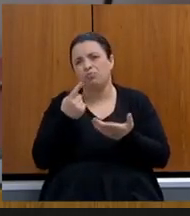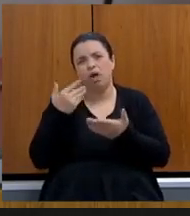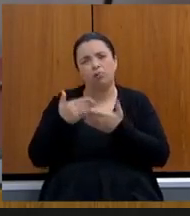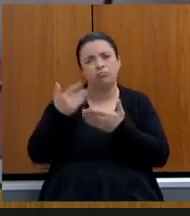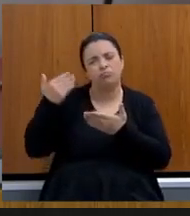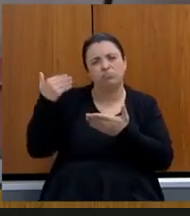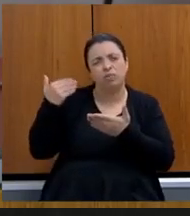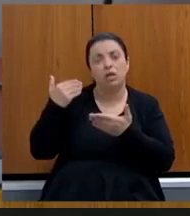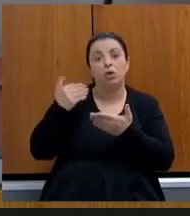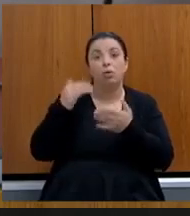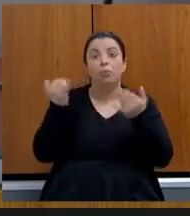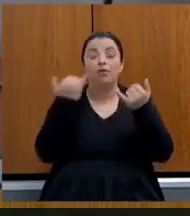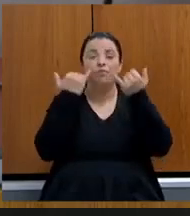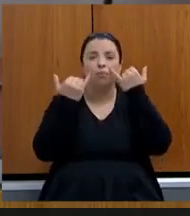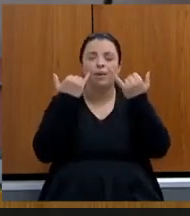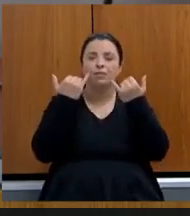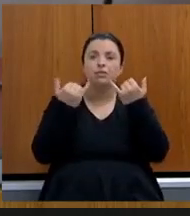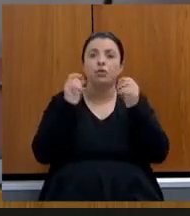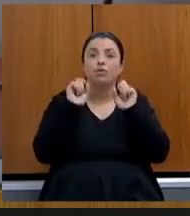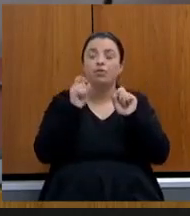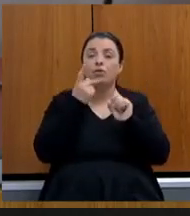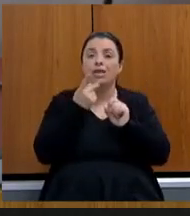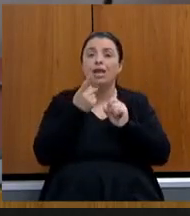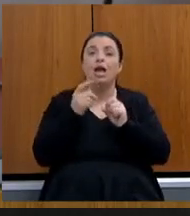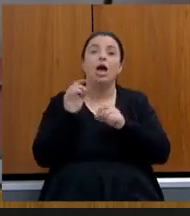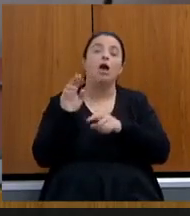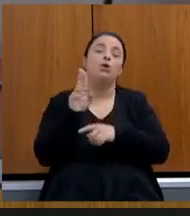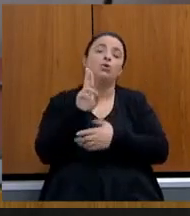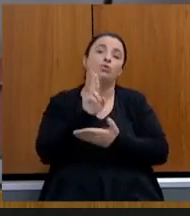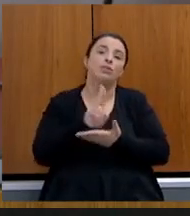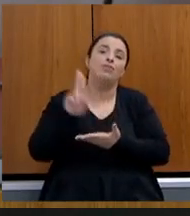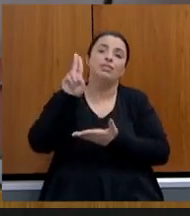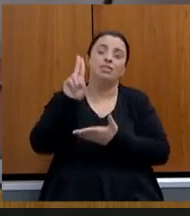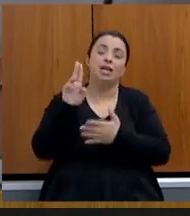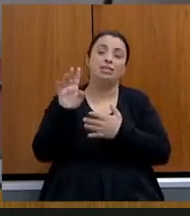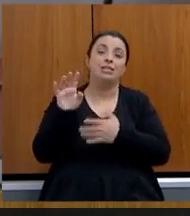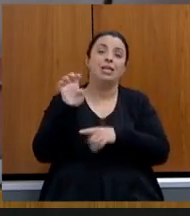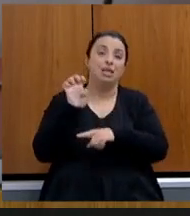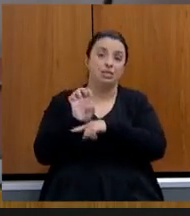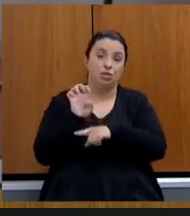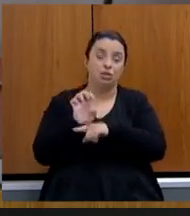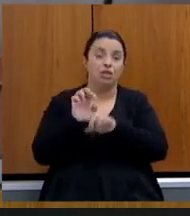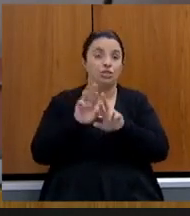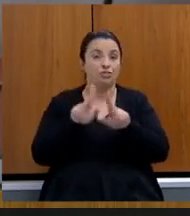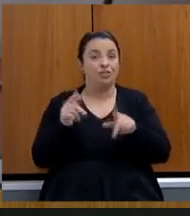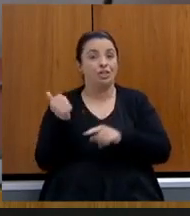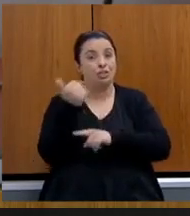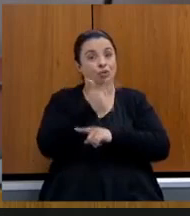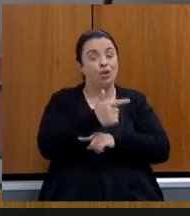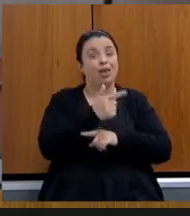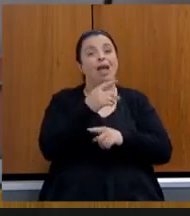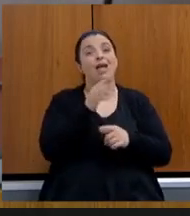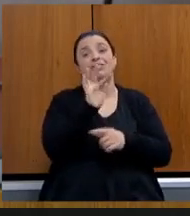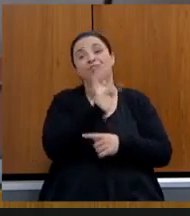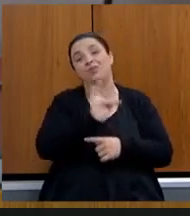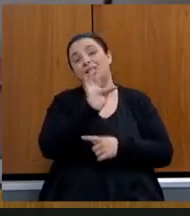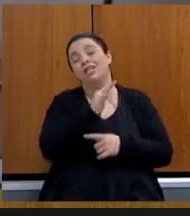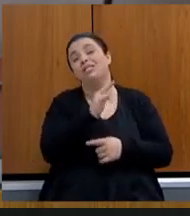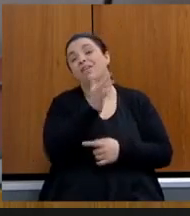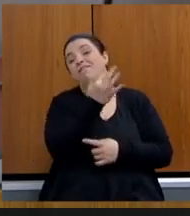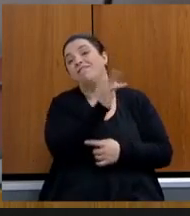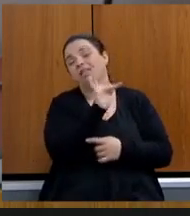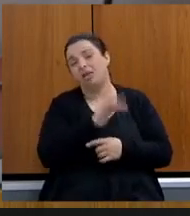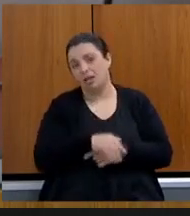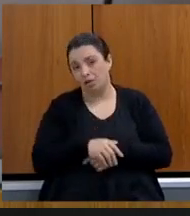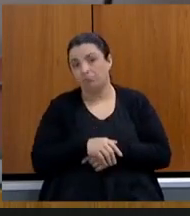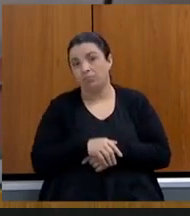informação também de que a situação das Universidades estaduais está muito diferente da e federais né em relação a positivamente